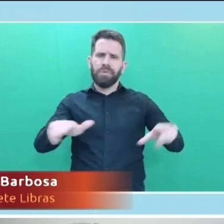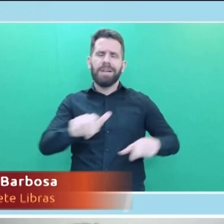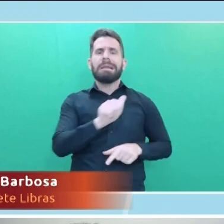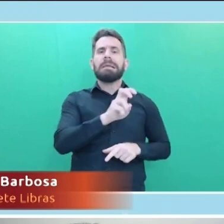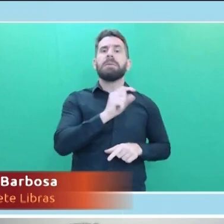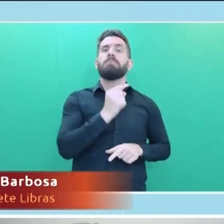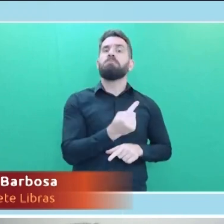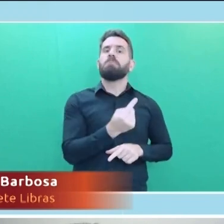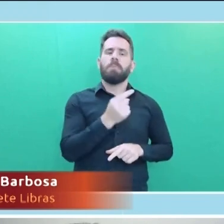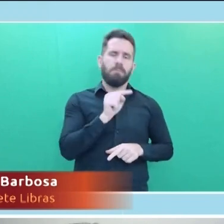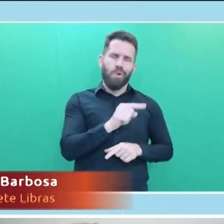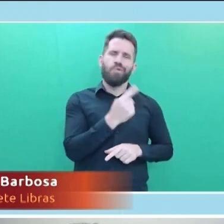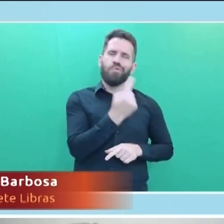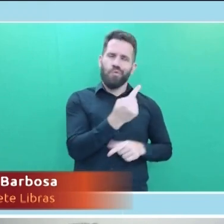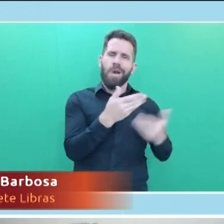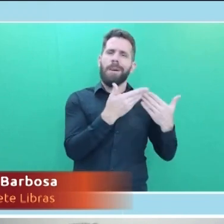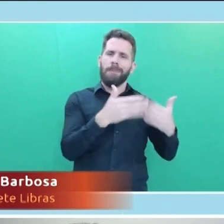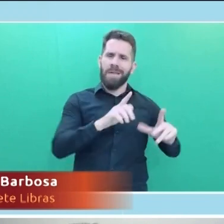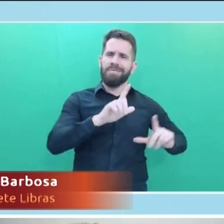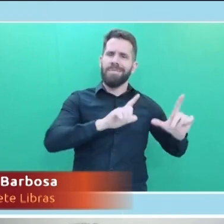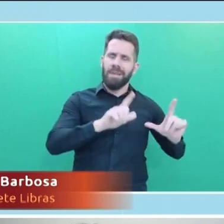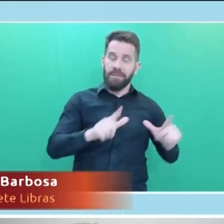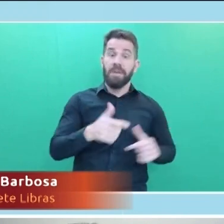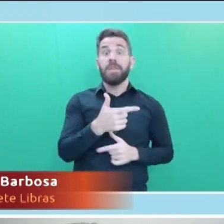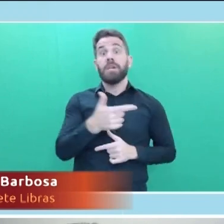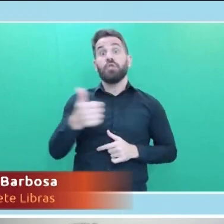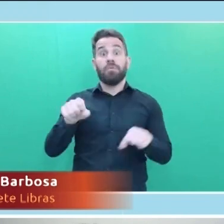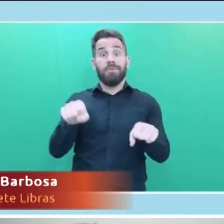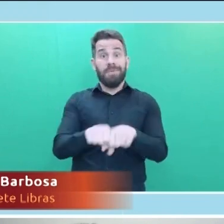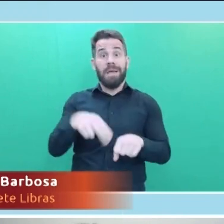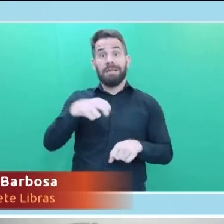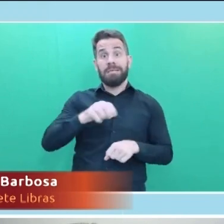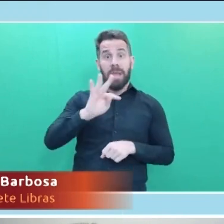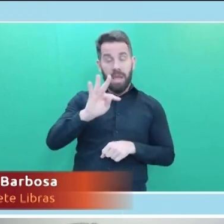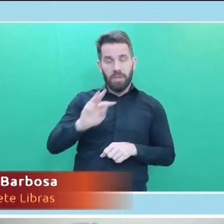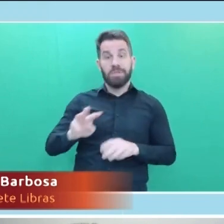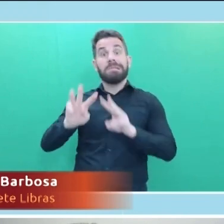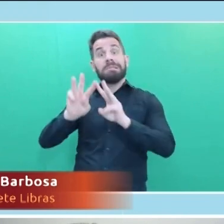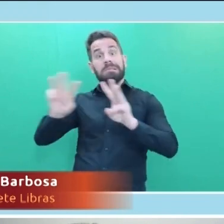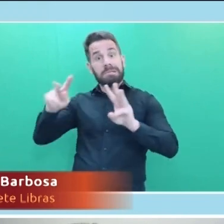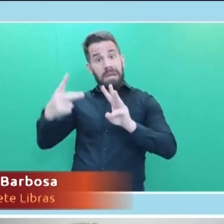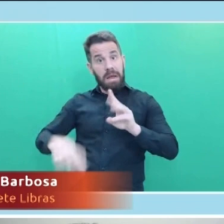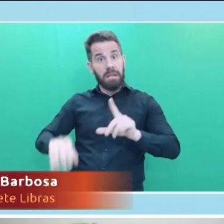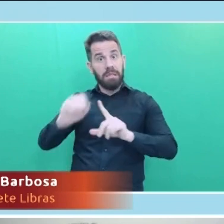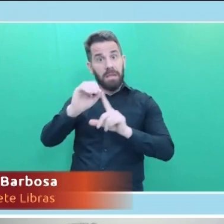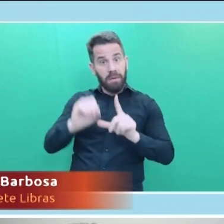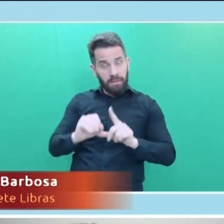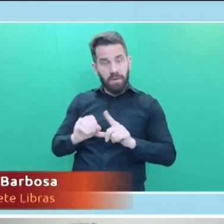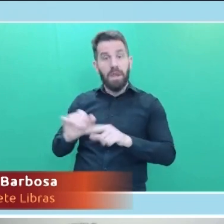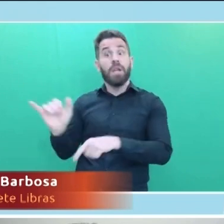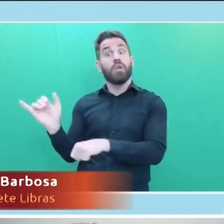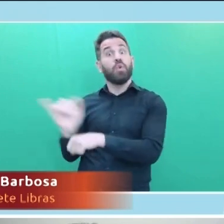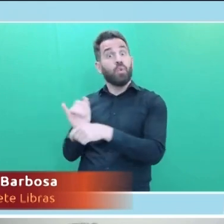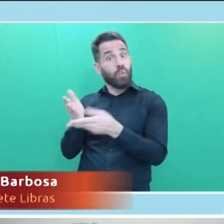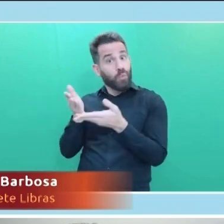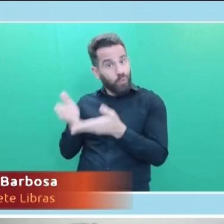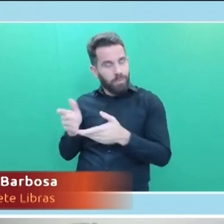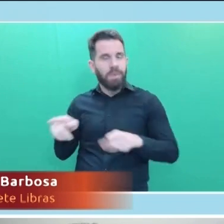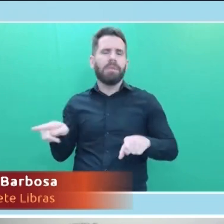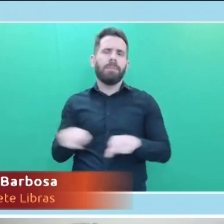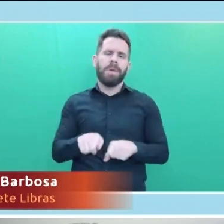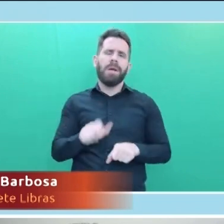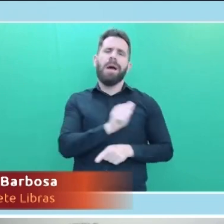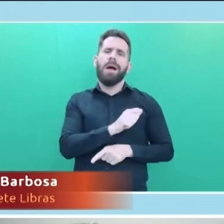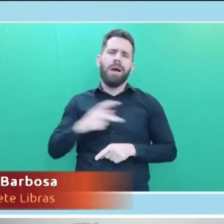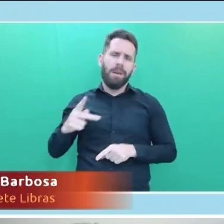21 da NET Goiânia, no site da TV UFG, também no canal da TV no YouTube ou no aplicativo que você baixa